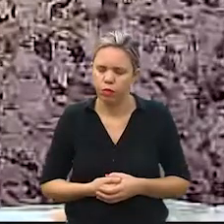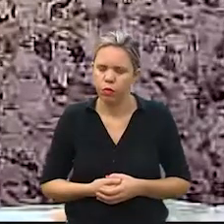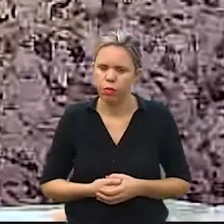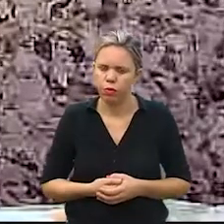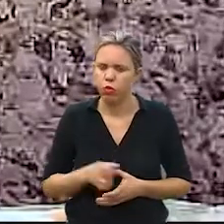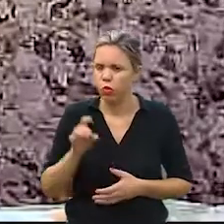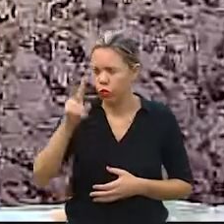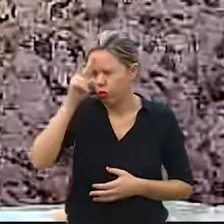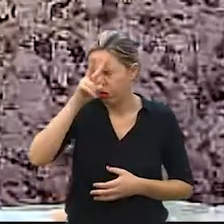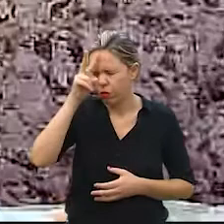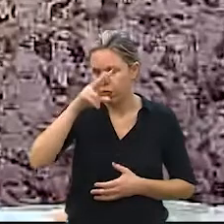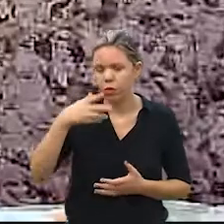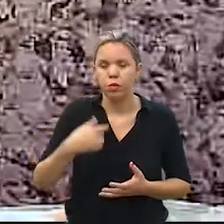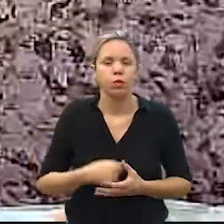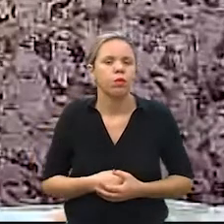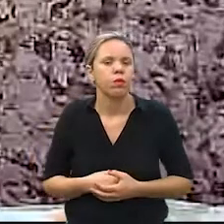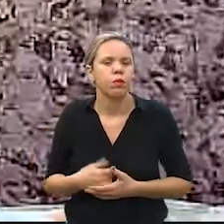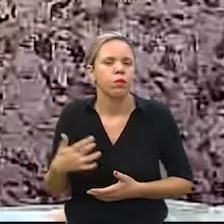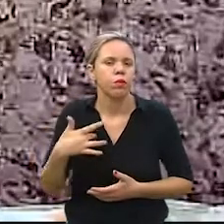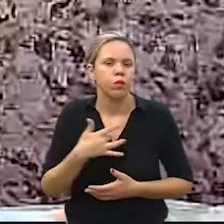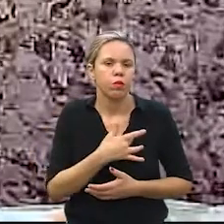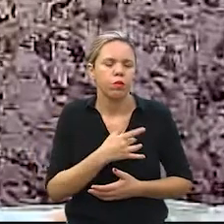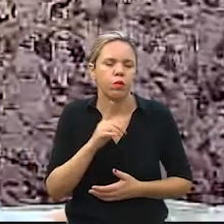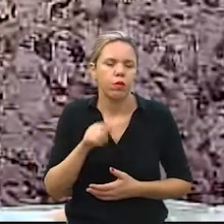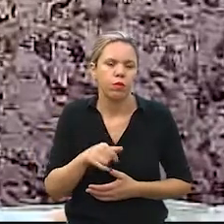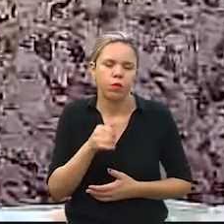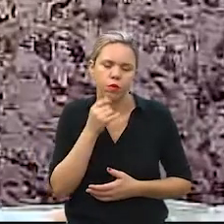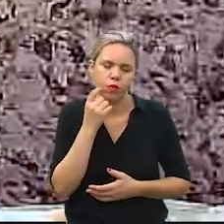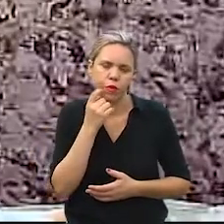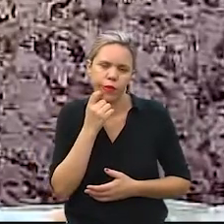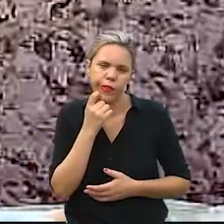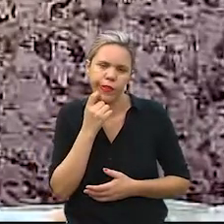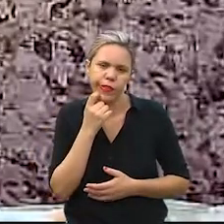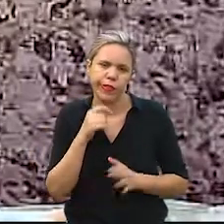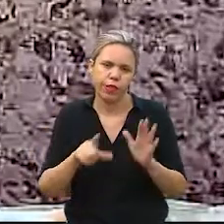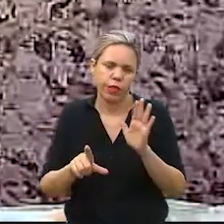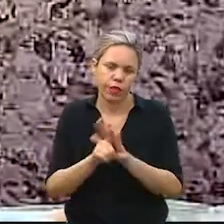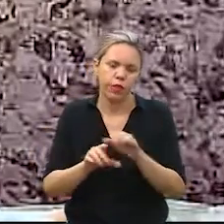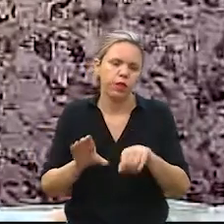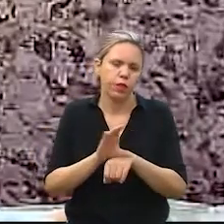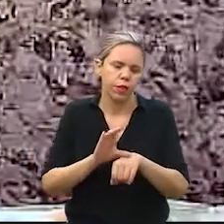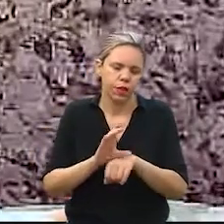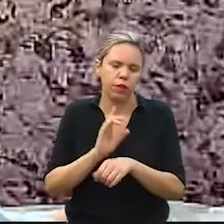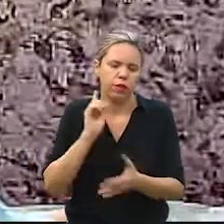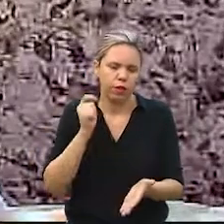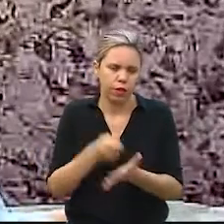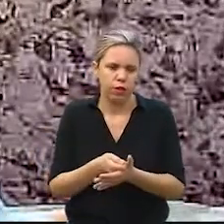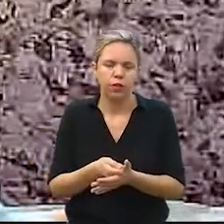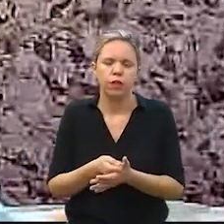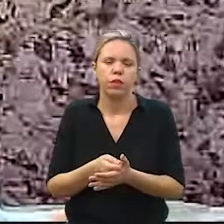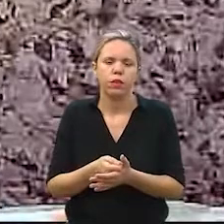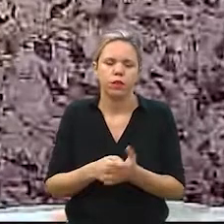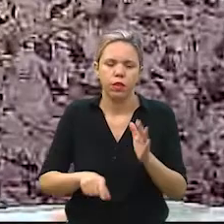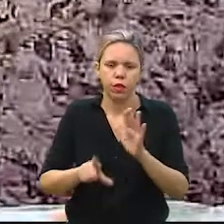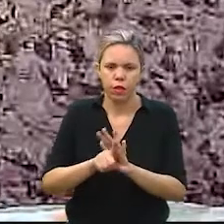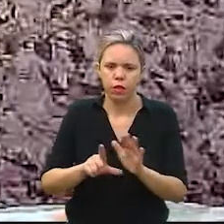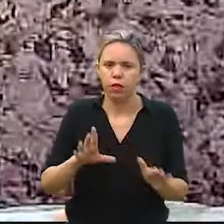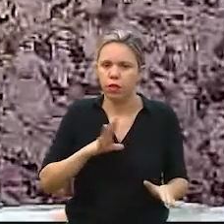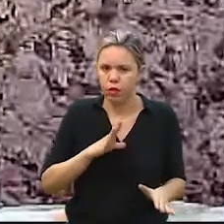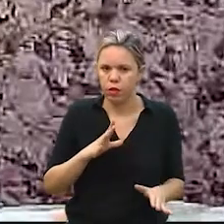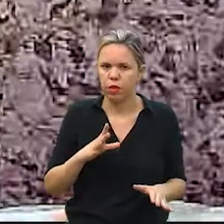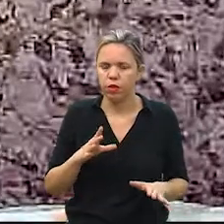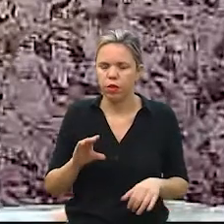para lembrar também que a saúde, em que pese a lei, a Constituição determinar e a lei orgânica do